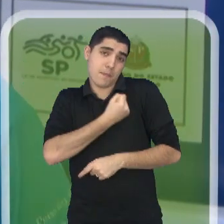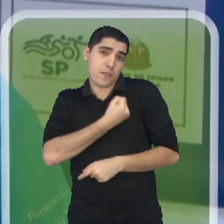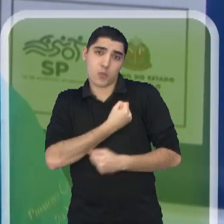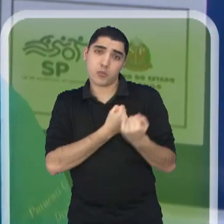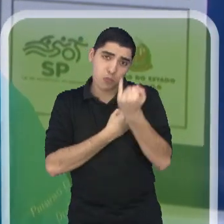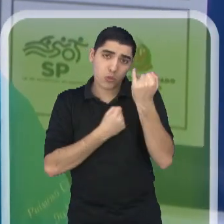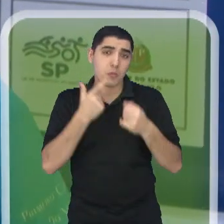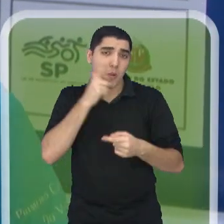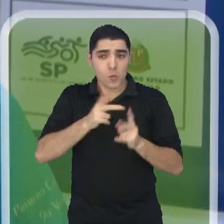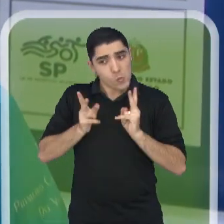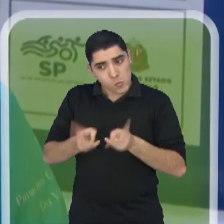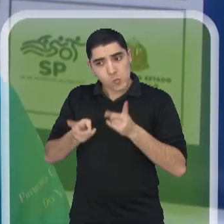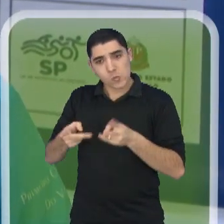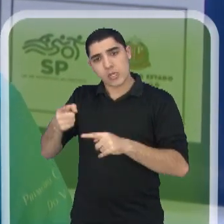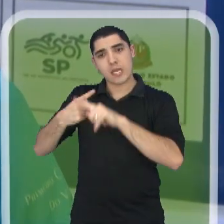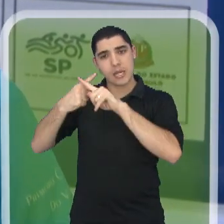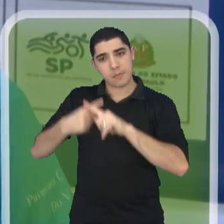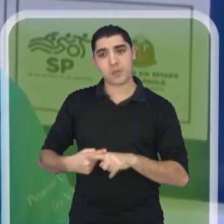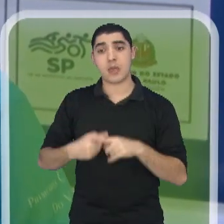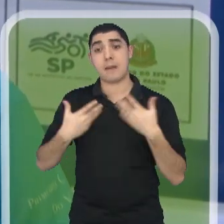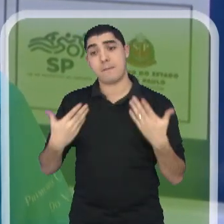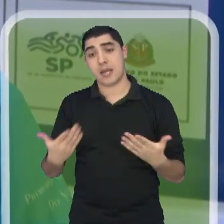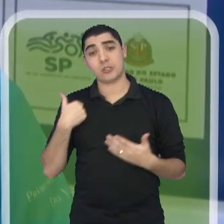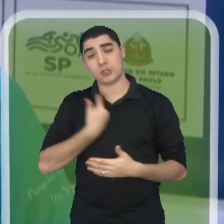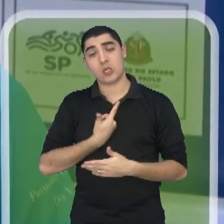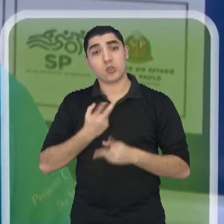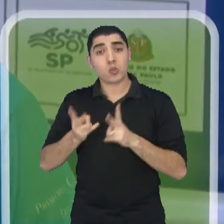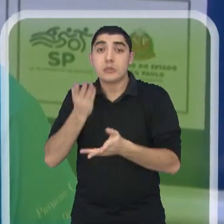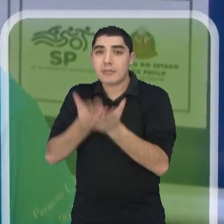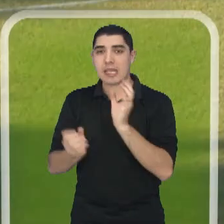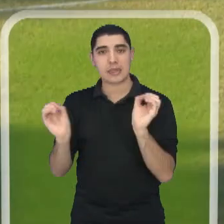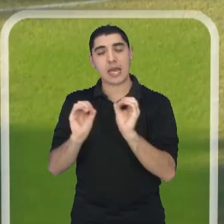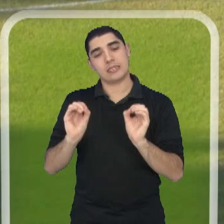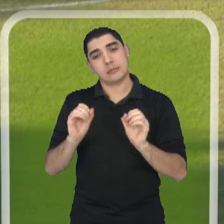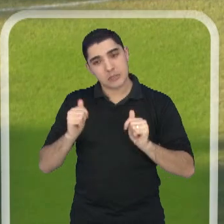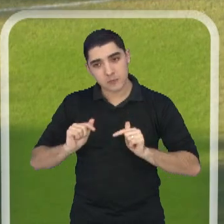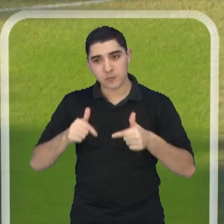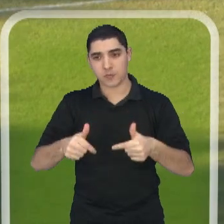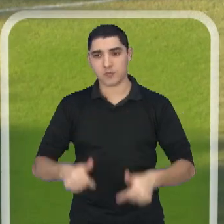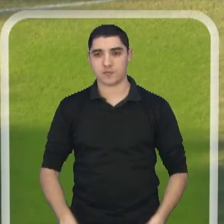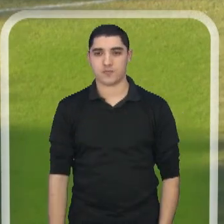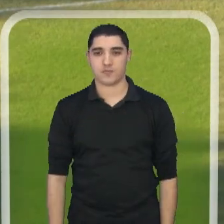para a continuidade do campeonato e a gente continua invicto, a gente tem que trabalhar em cima disso.